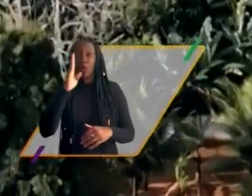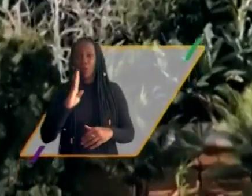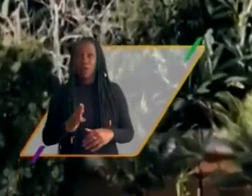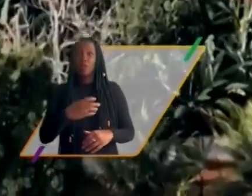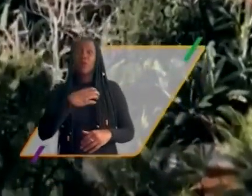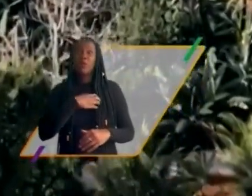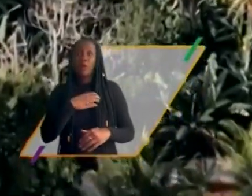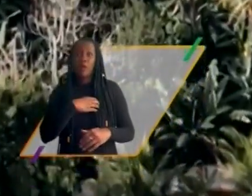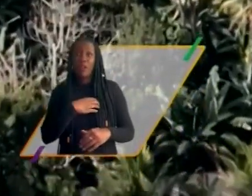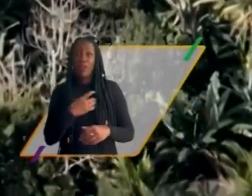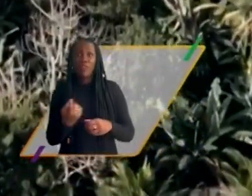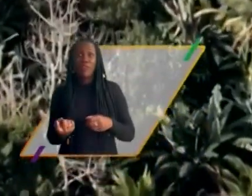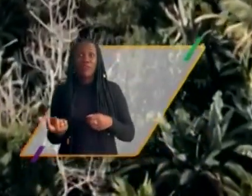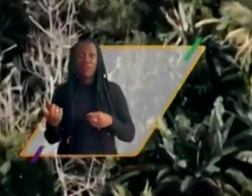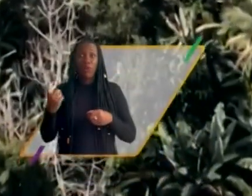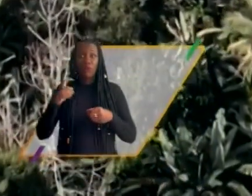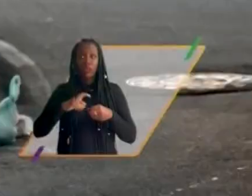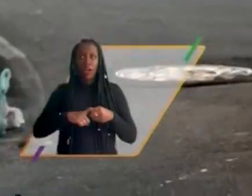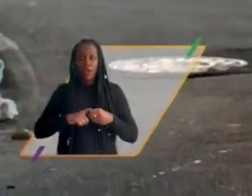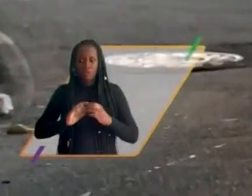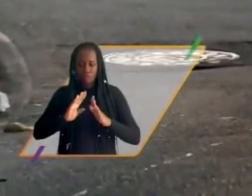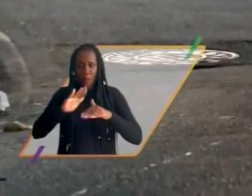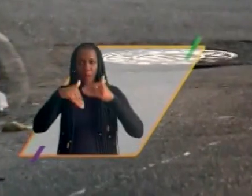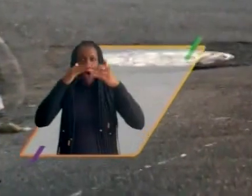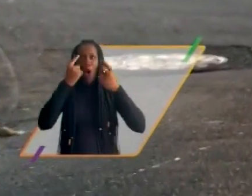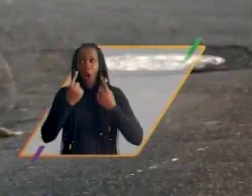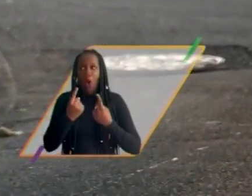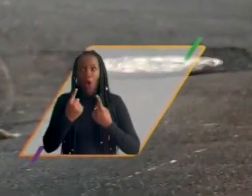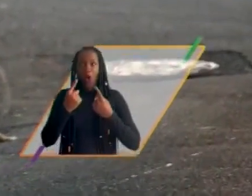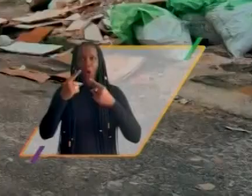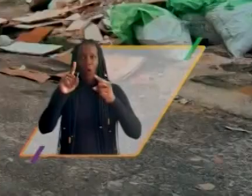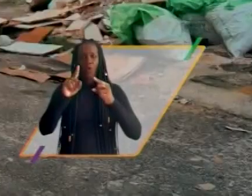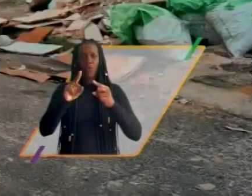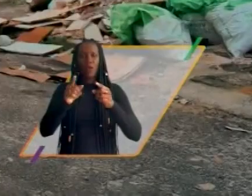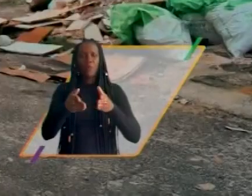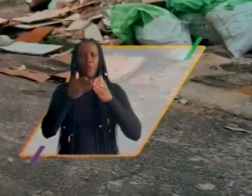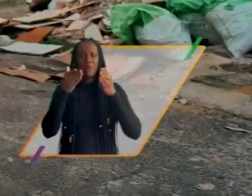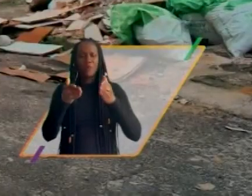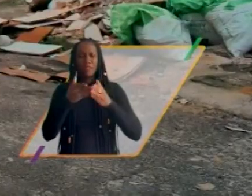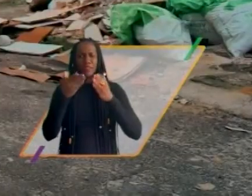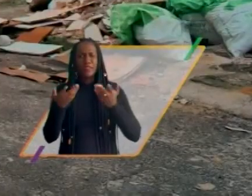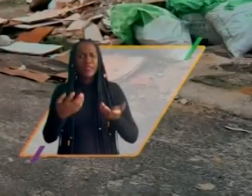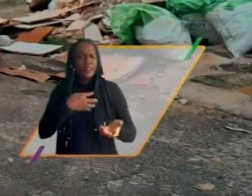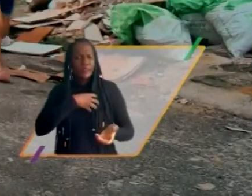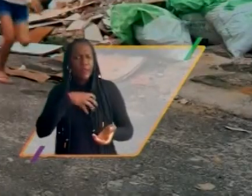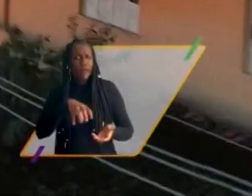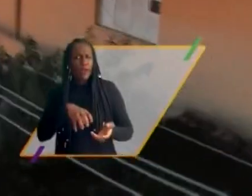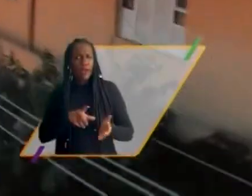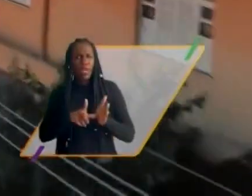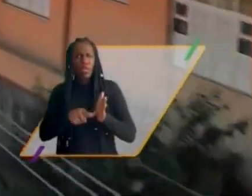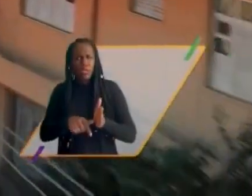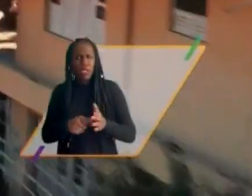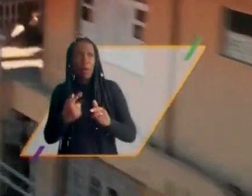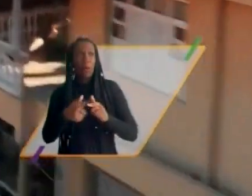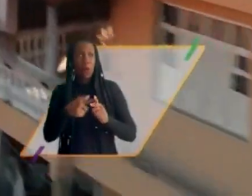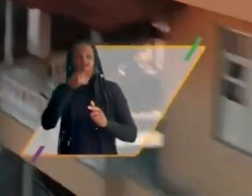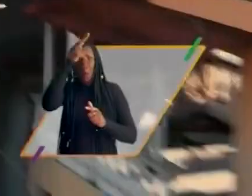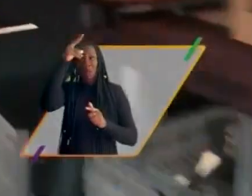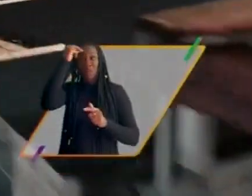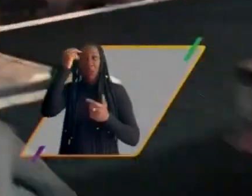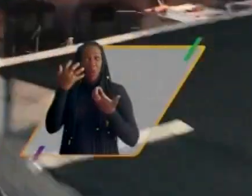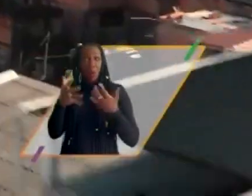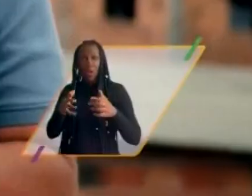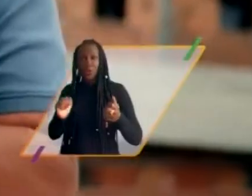O Brasil e a Bahia voltaram a avançar no combate à pobreza. E Salvador não tem por que ficar para trás só porque o prefeito prefere